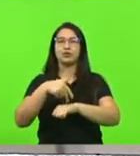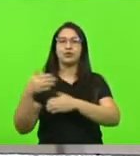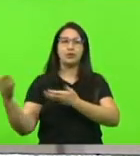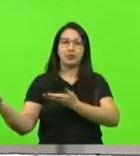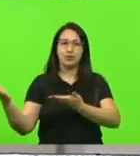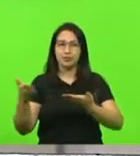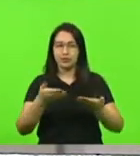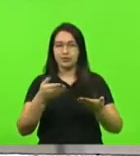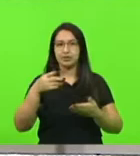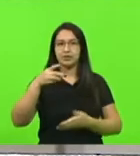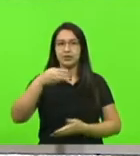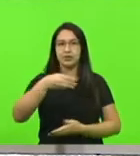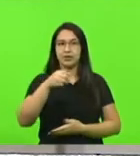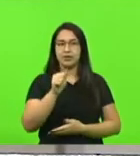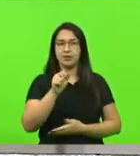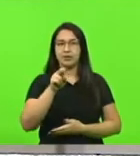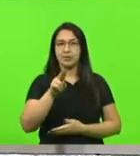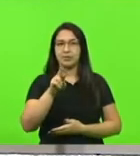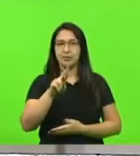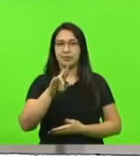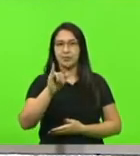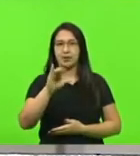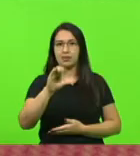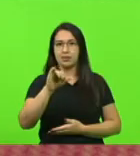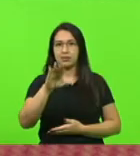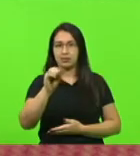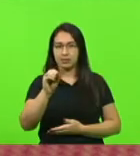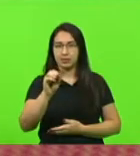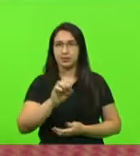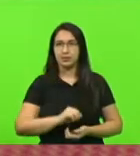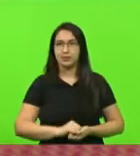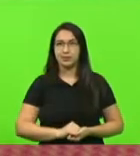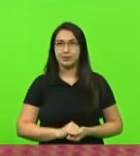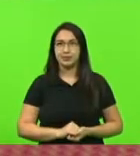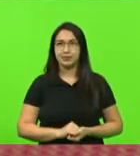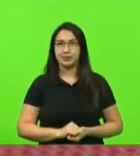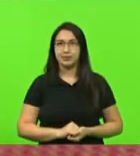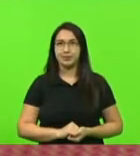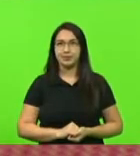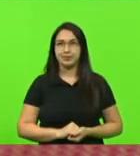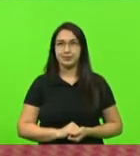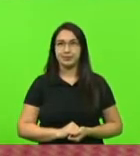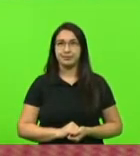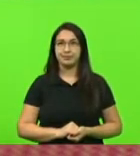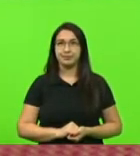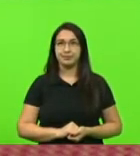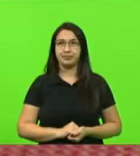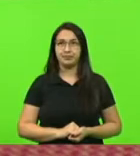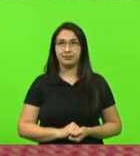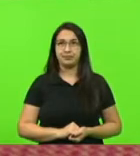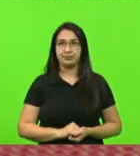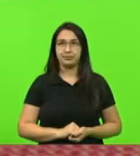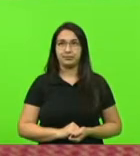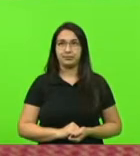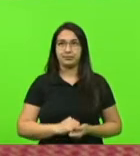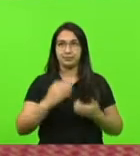Maurício Scudillac. Vossa Excelência, será 1 minuto, deputado. Obrigado. Obrigado, senhor